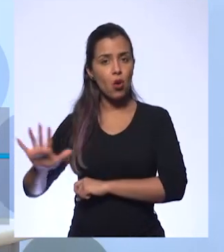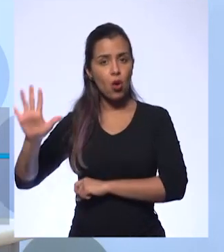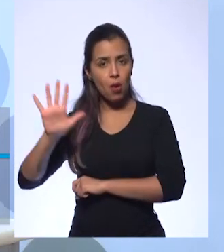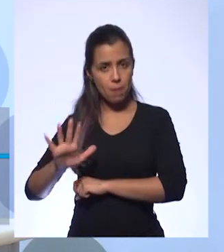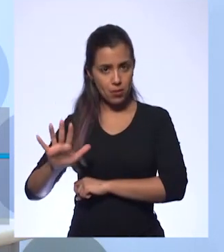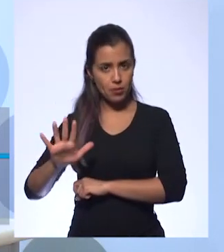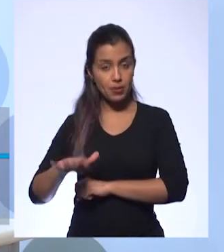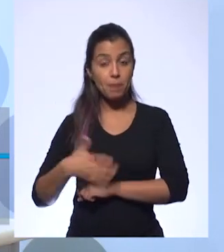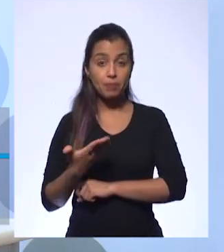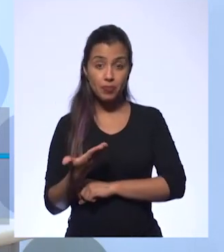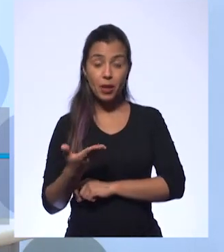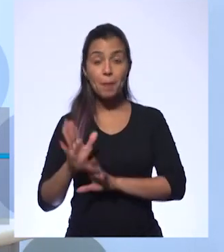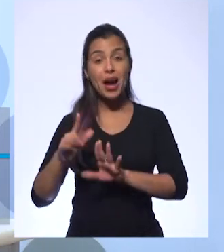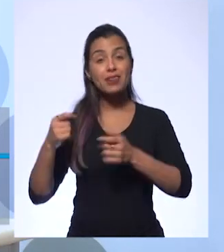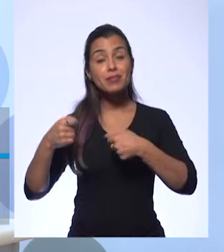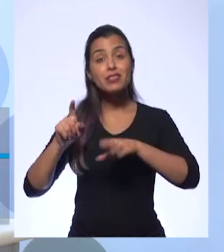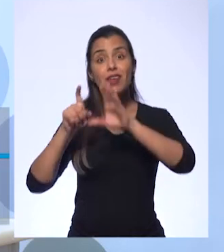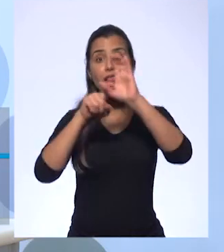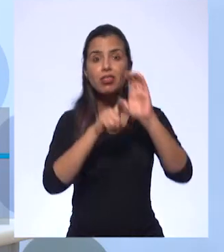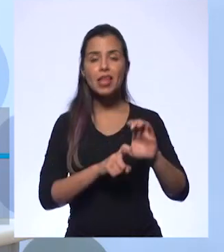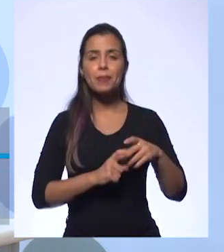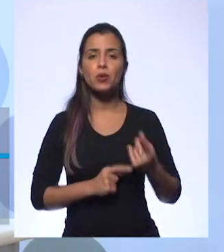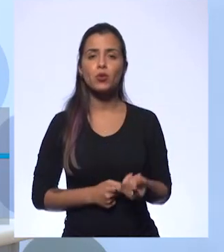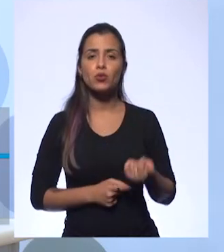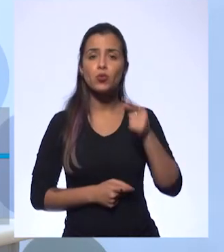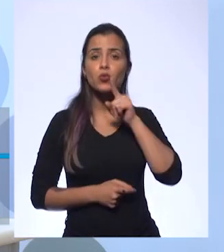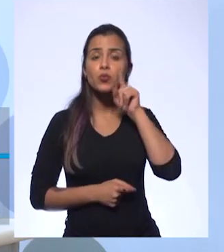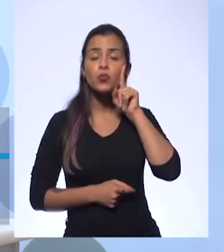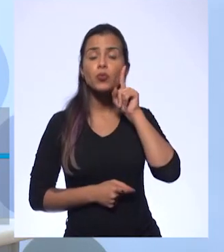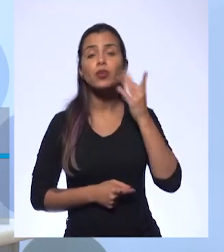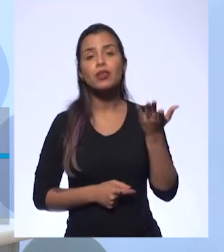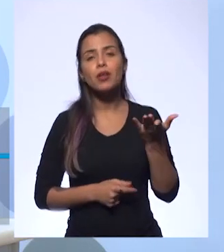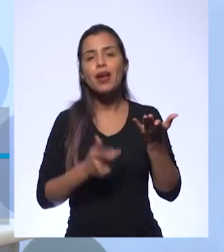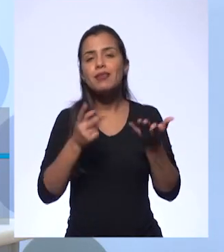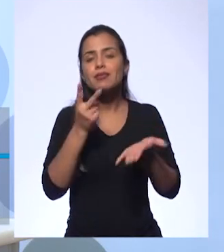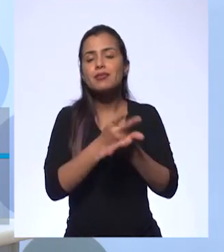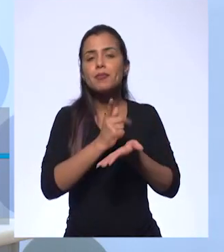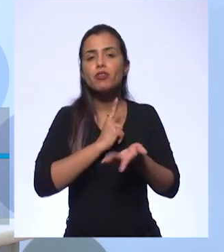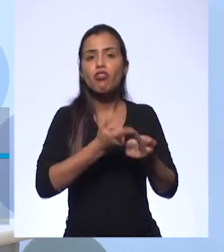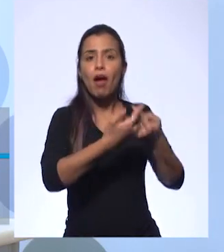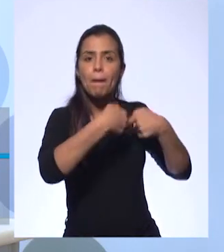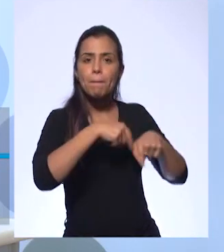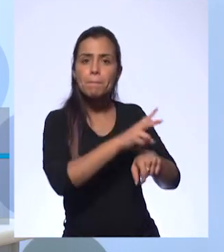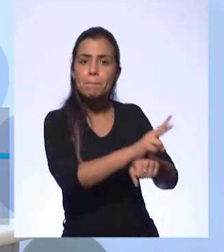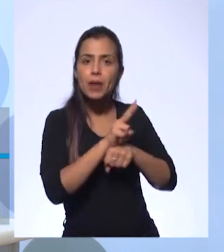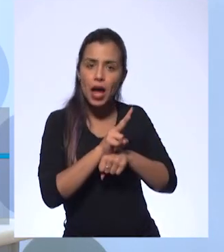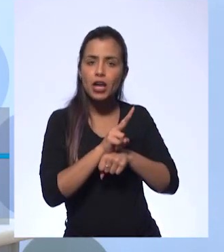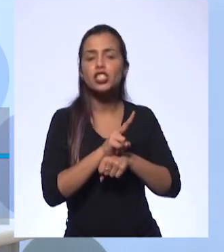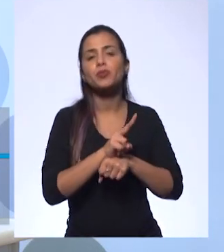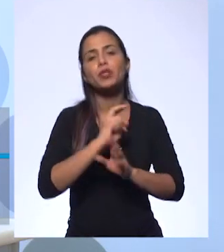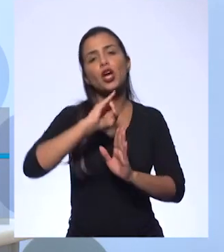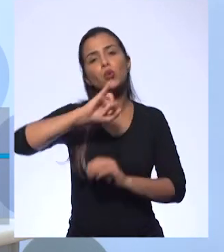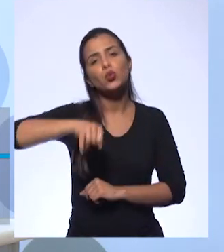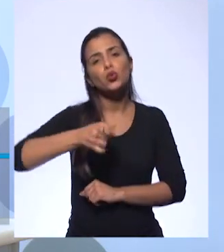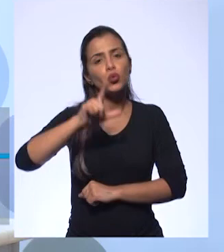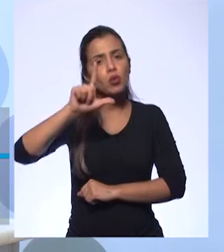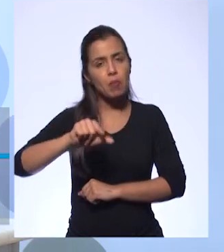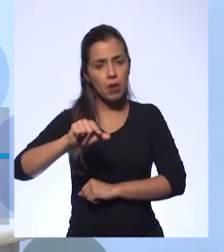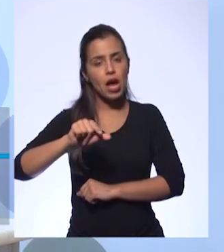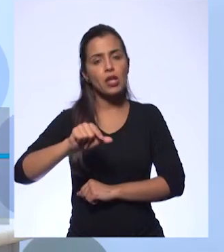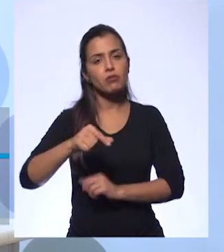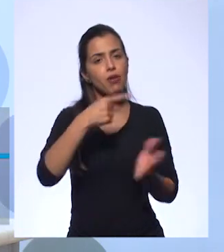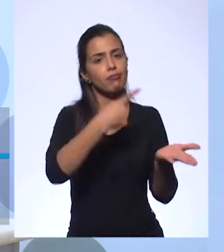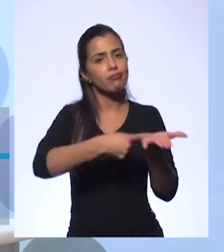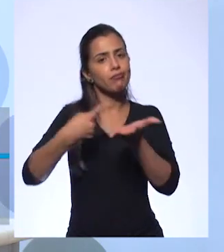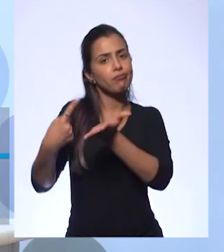Unidos através do Plano Marshall, que foi nada mais do que empréstimos, né, a longo prazo, com juros mais baixos, feito pelos